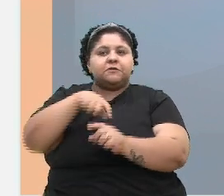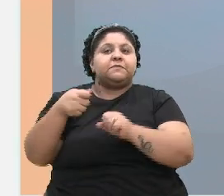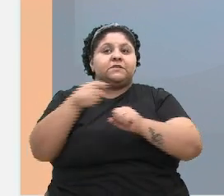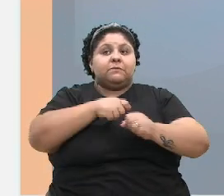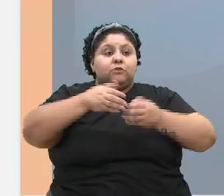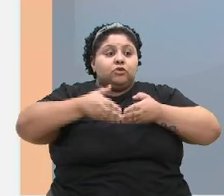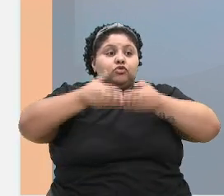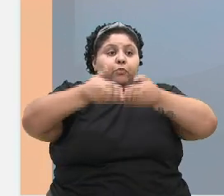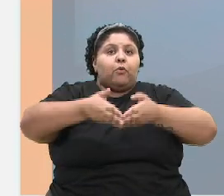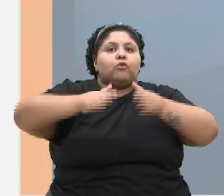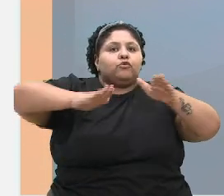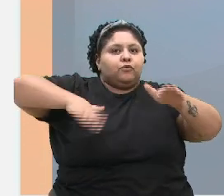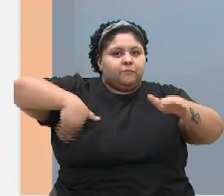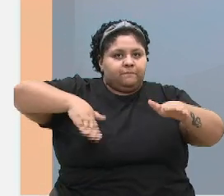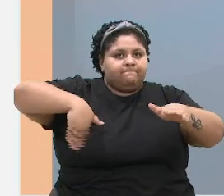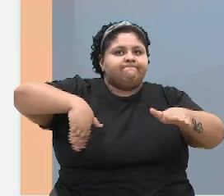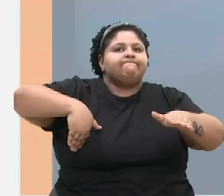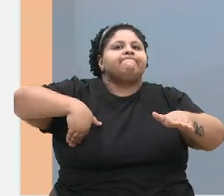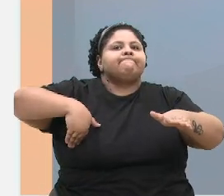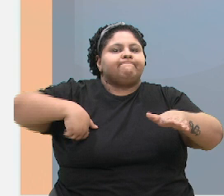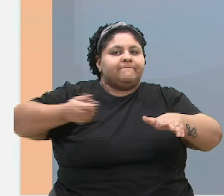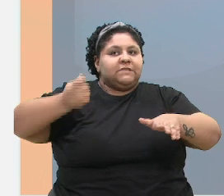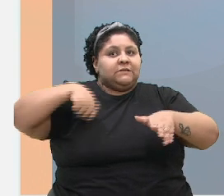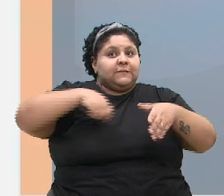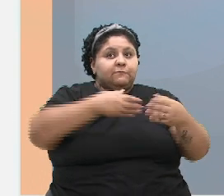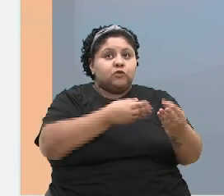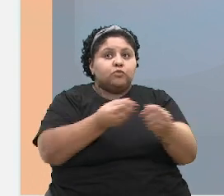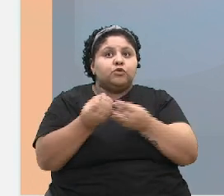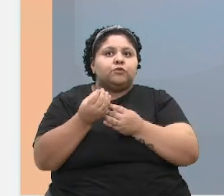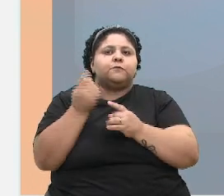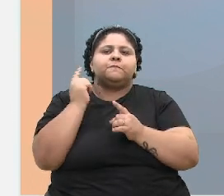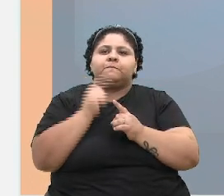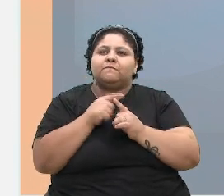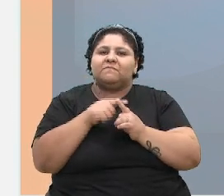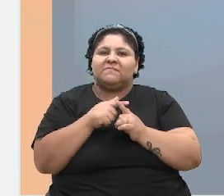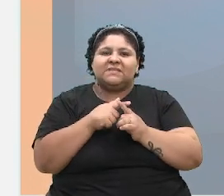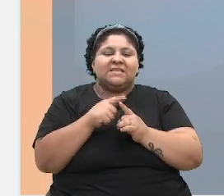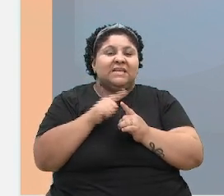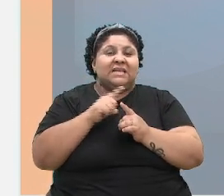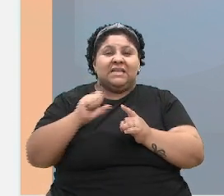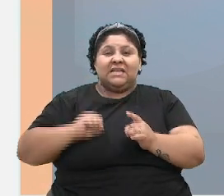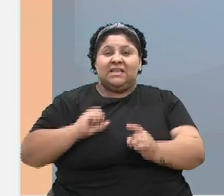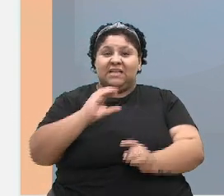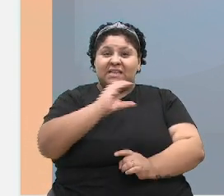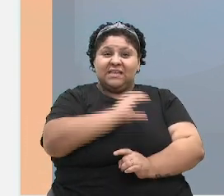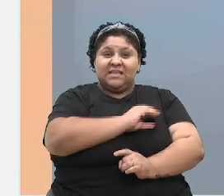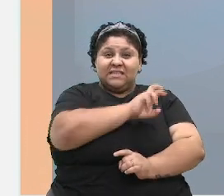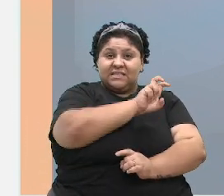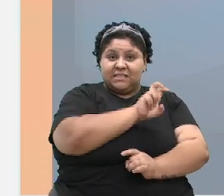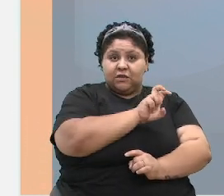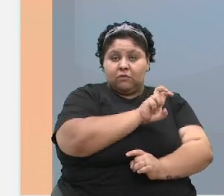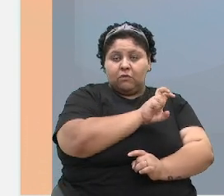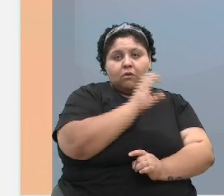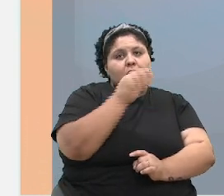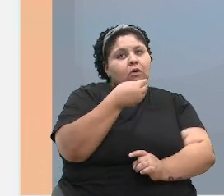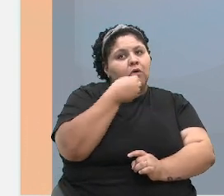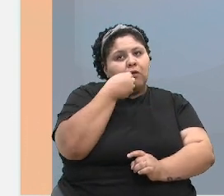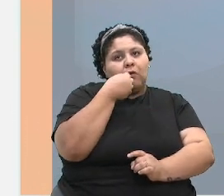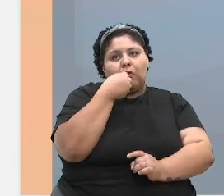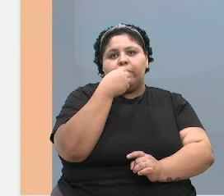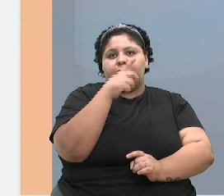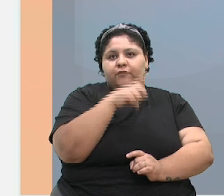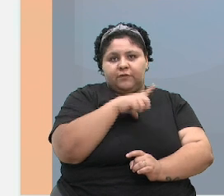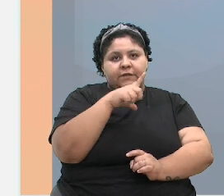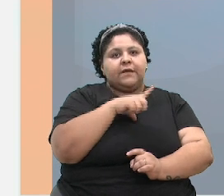Sal. Precisamos muito desse porto, vereador. Porque não dá para Santa Catarina ter 5, claro, eles têm porque foram atrás, fizeram